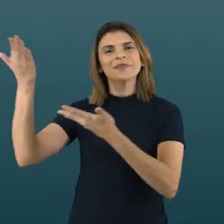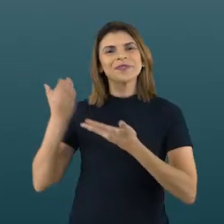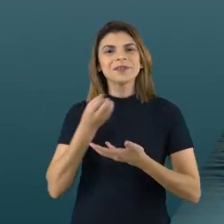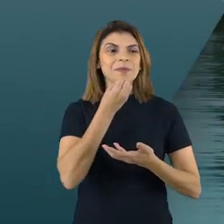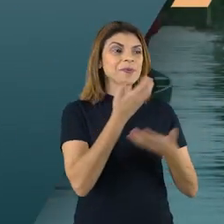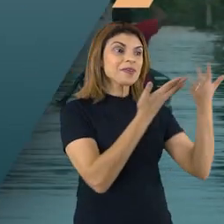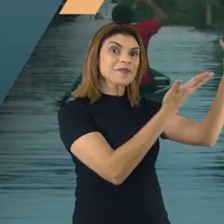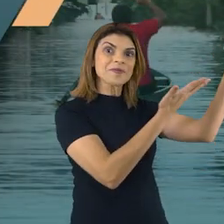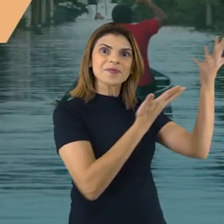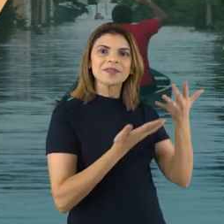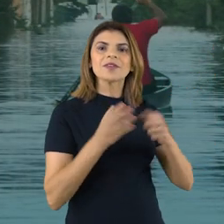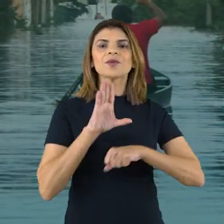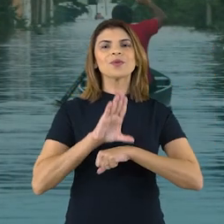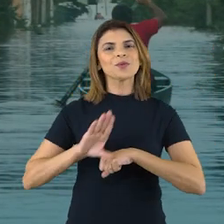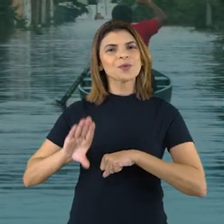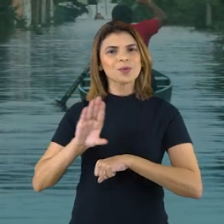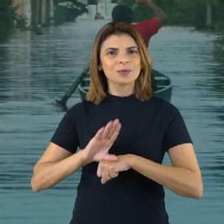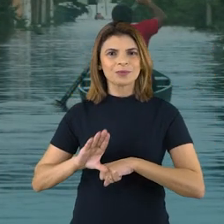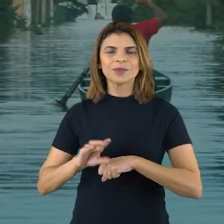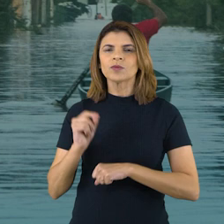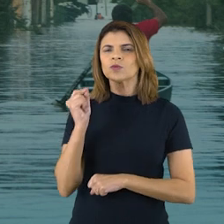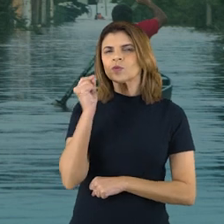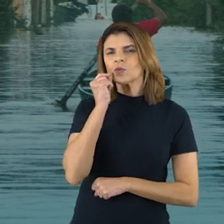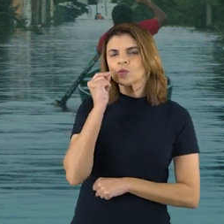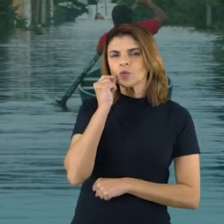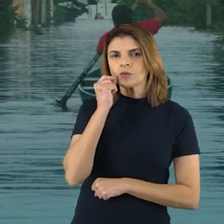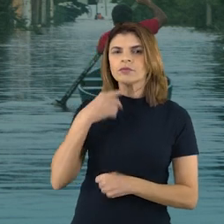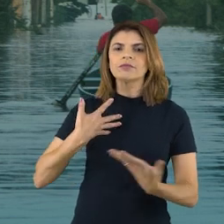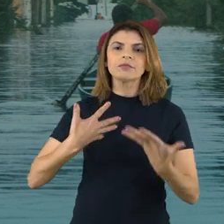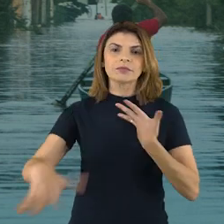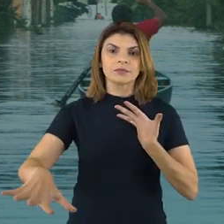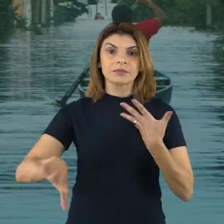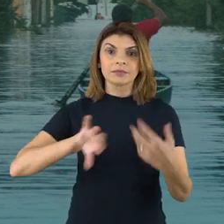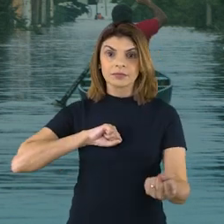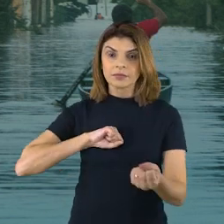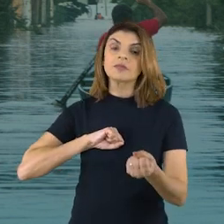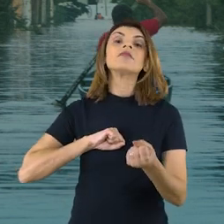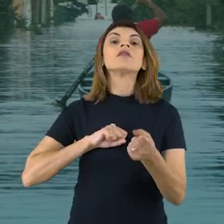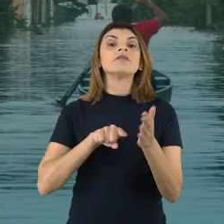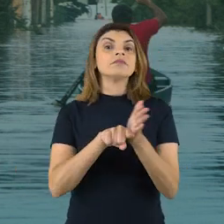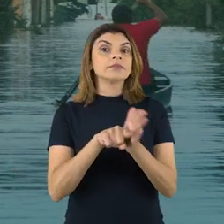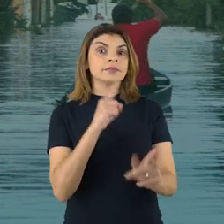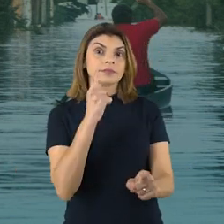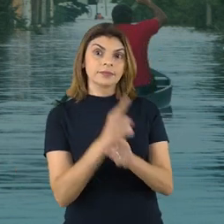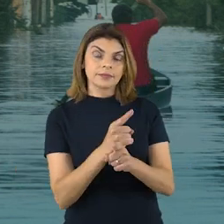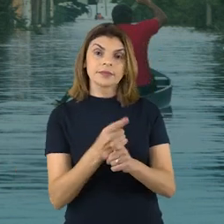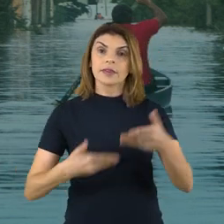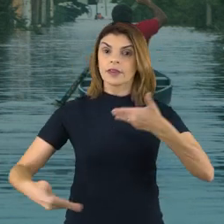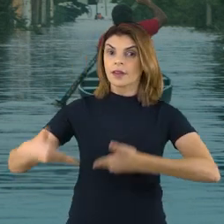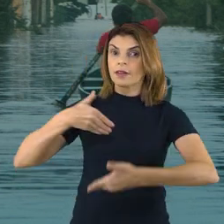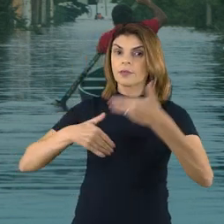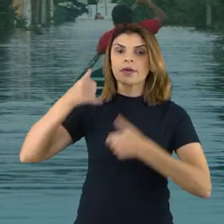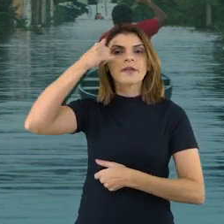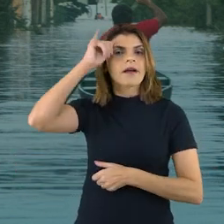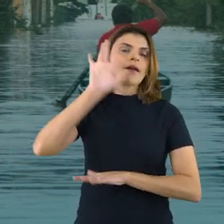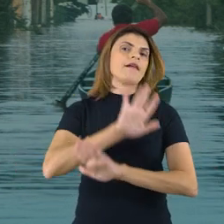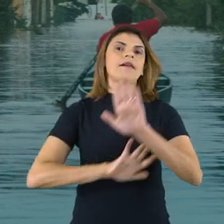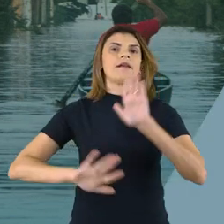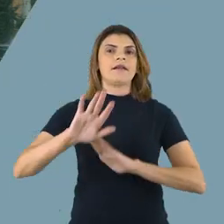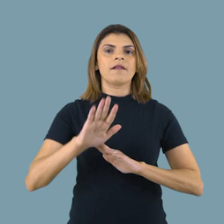Seja bem-vindo ou bem-vinda ao curso de Leptospirose, transmissão, diagnóstico, tratamento e